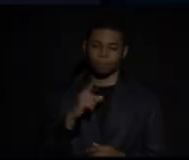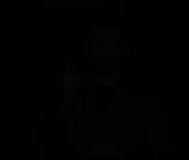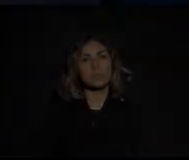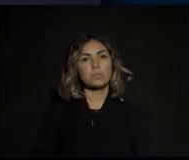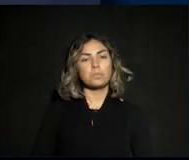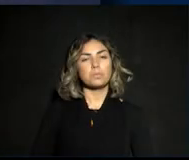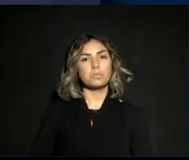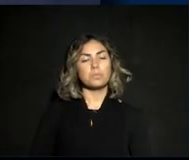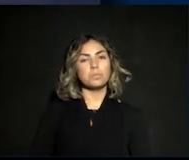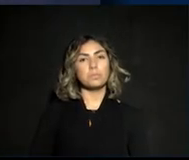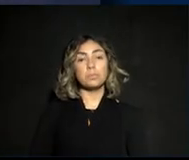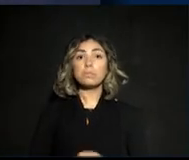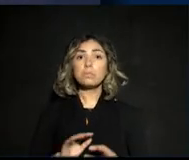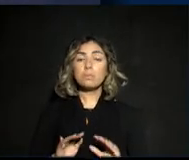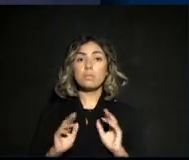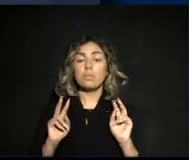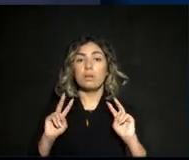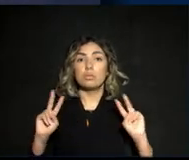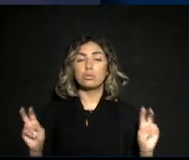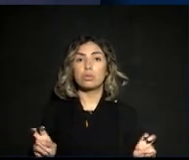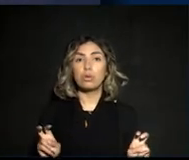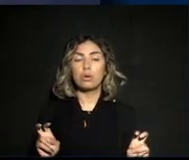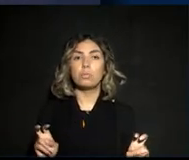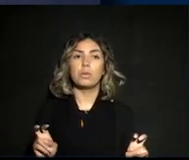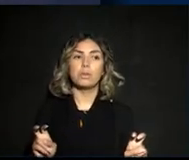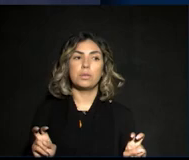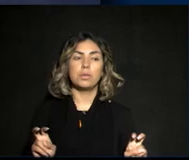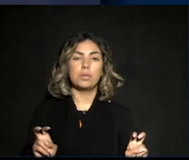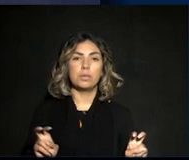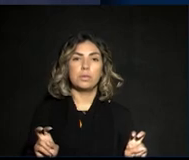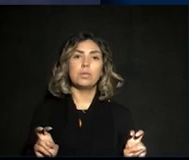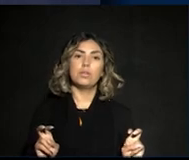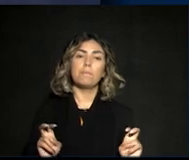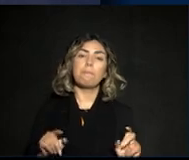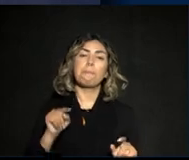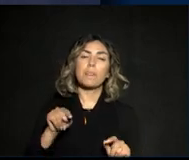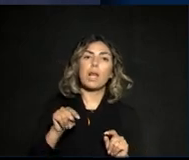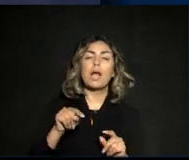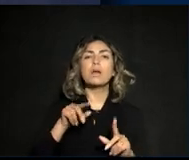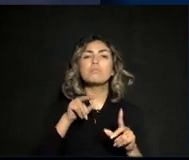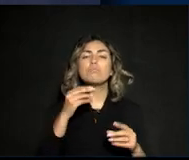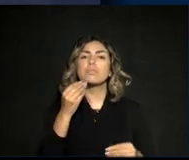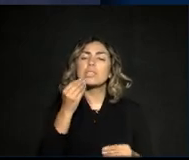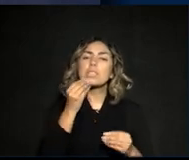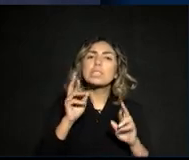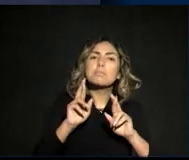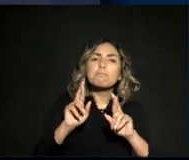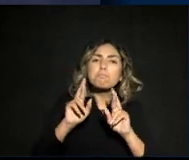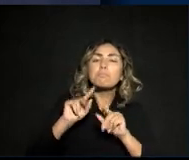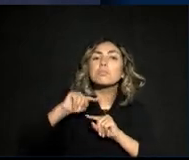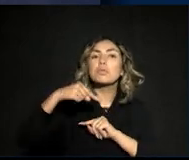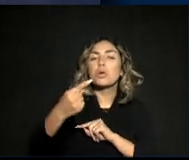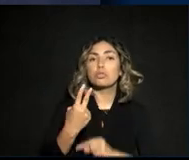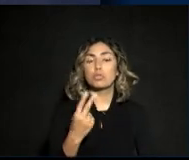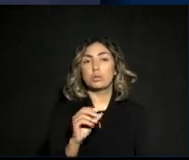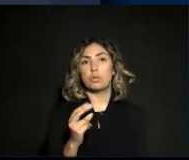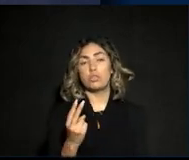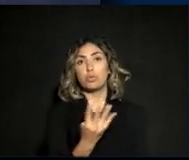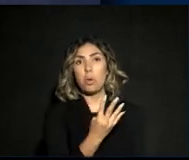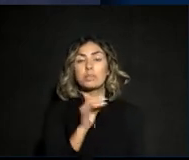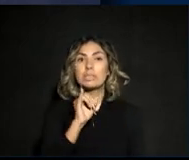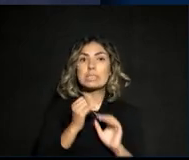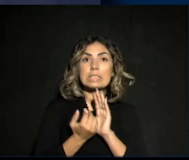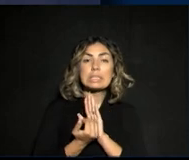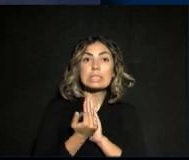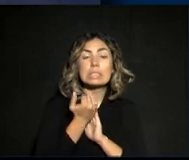que a gente vai ver sobre as aulas explicativas projeções situação para 2024 além